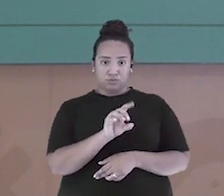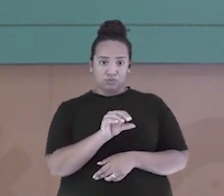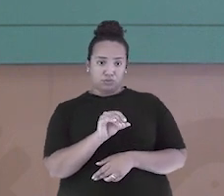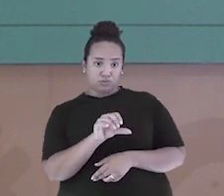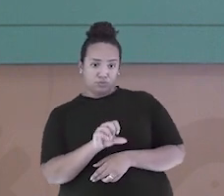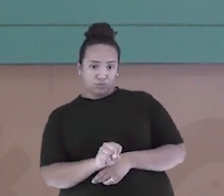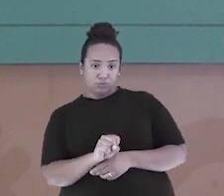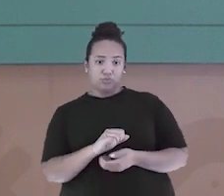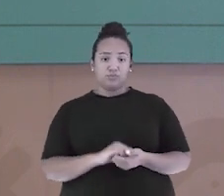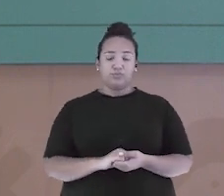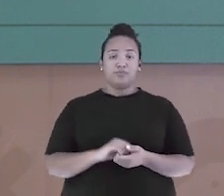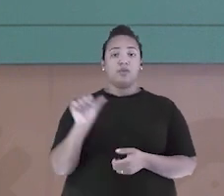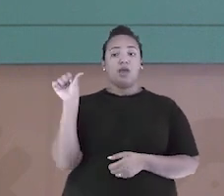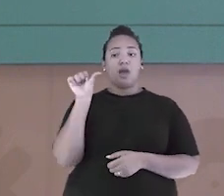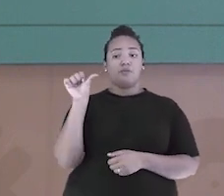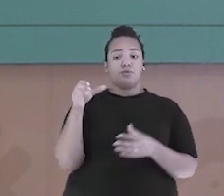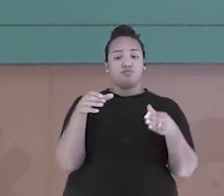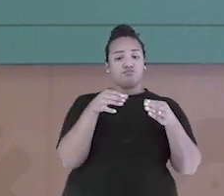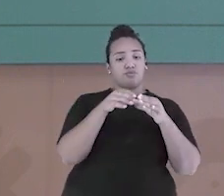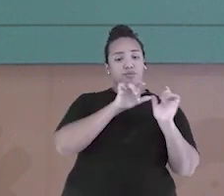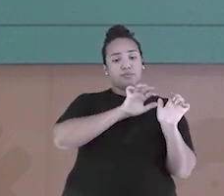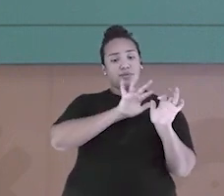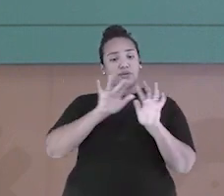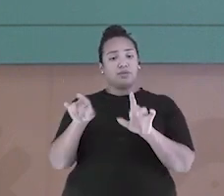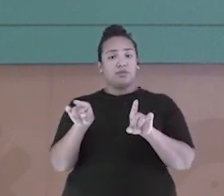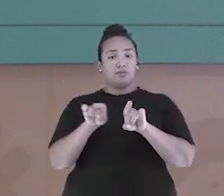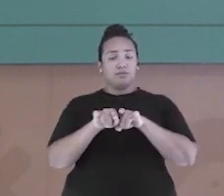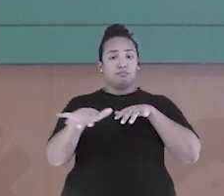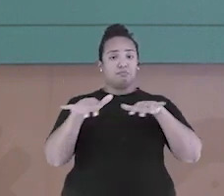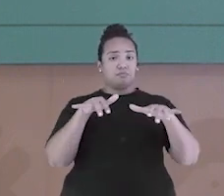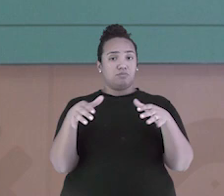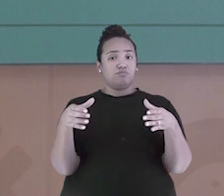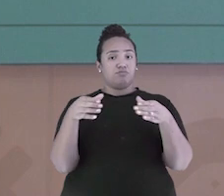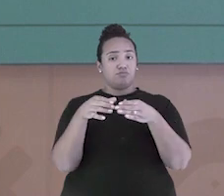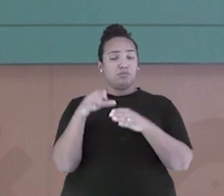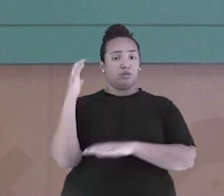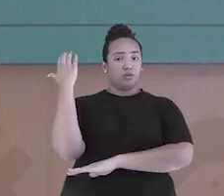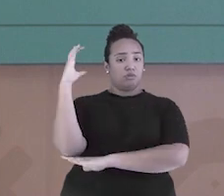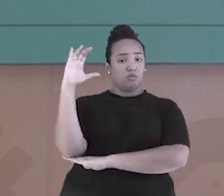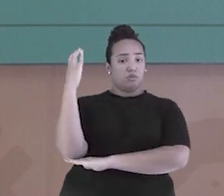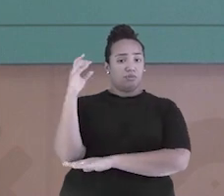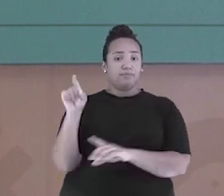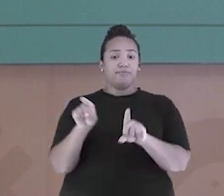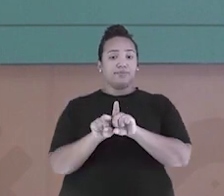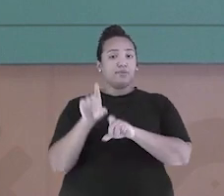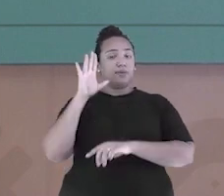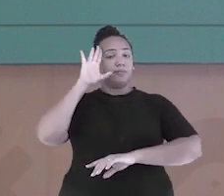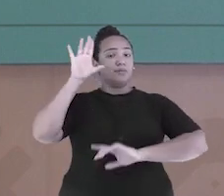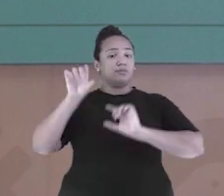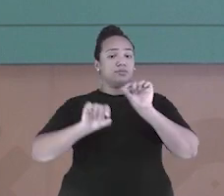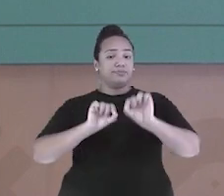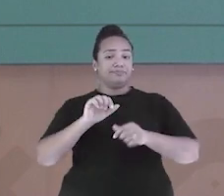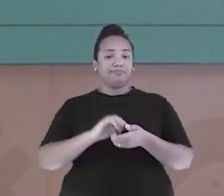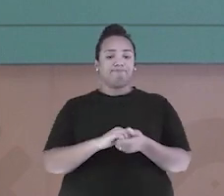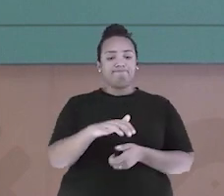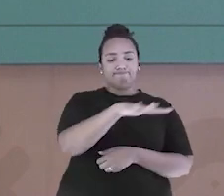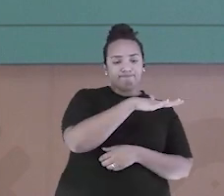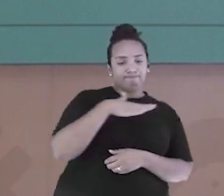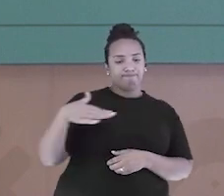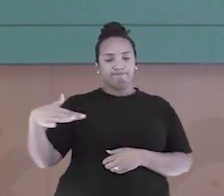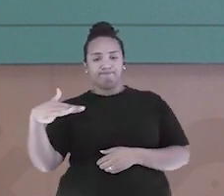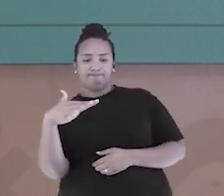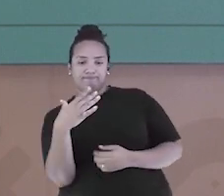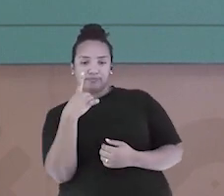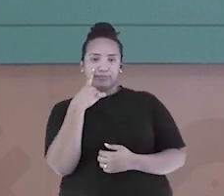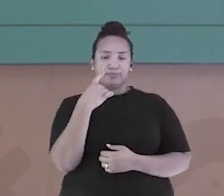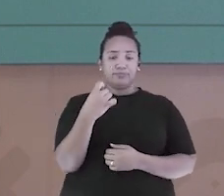a tomada ao Afeganistão pelo Talibã e as manifestações na Colômbia. E os principais motivos são disputa por